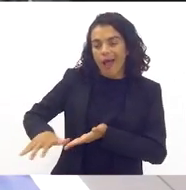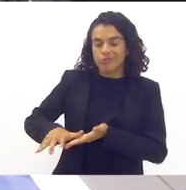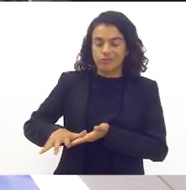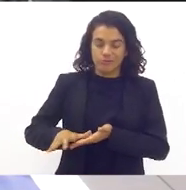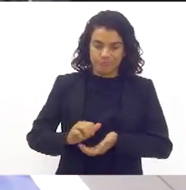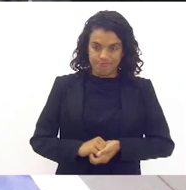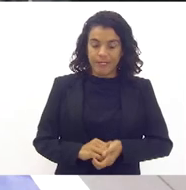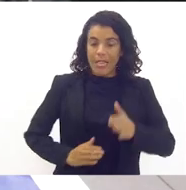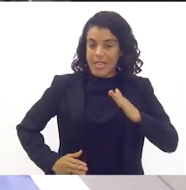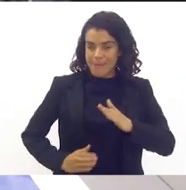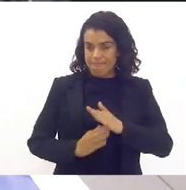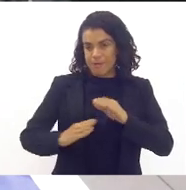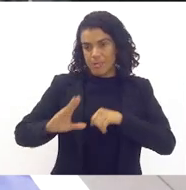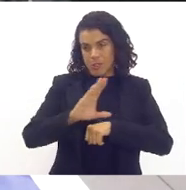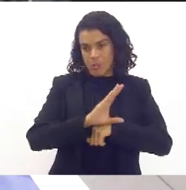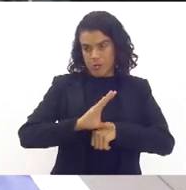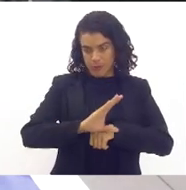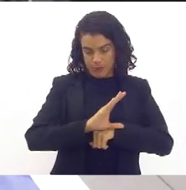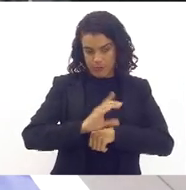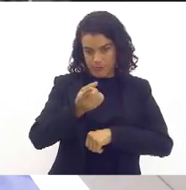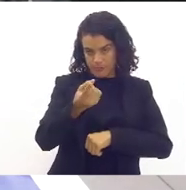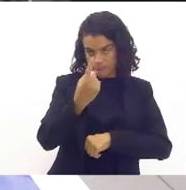constitucionais. Eu sei que